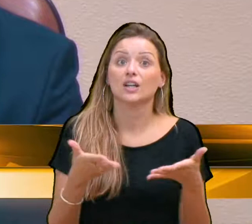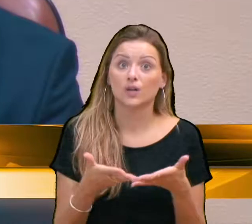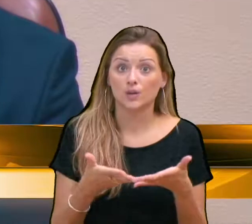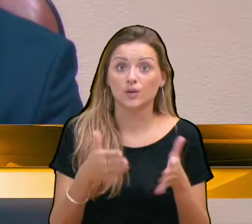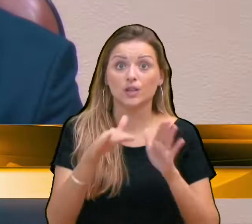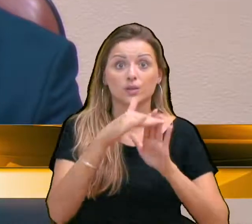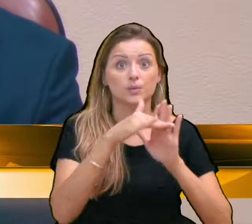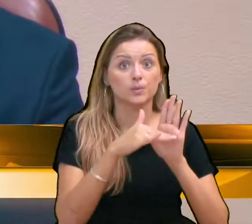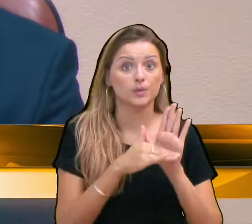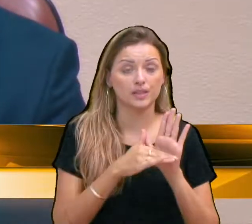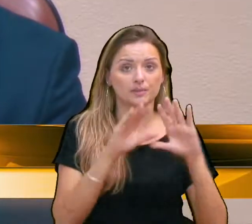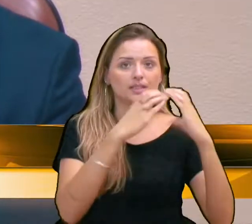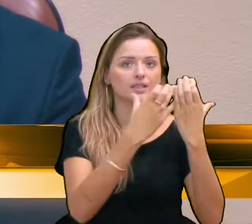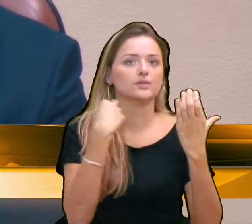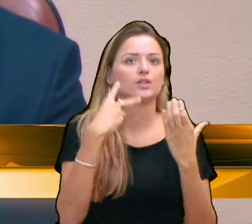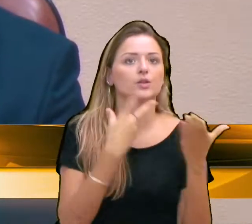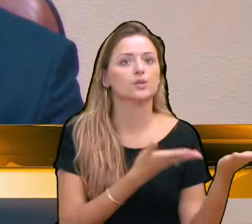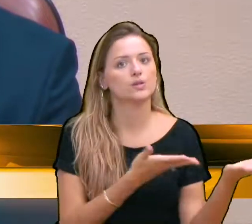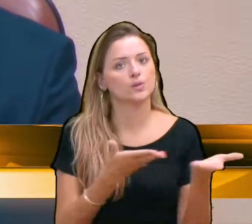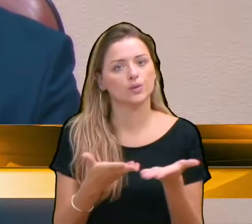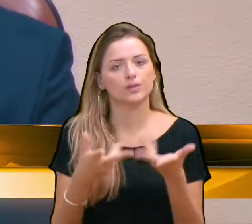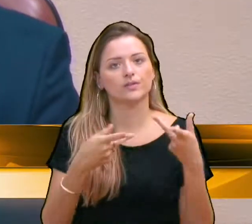do programa Câmara Convida. Elas